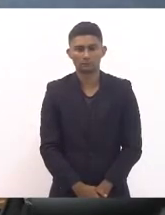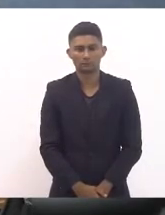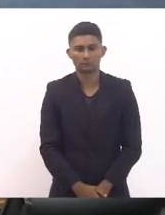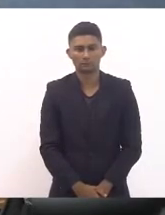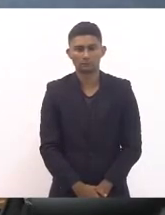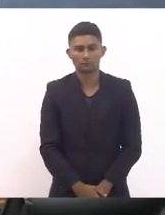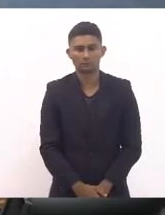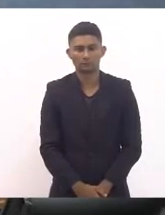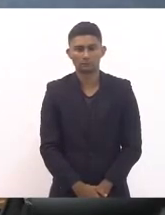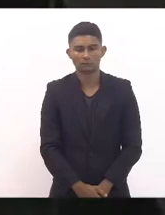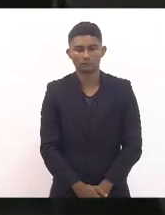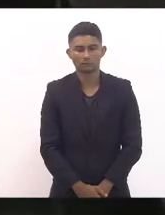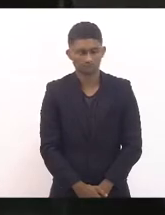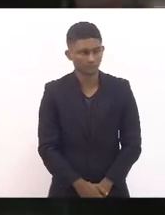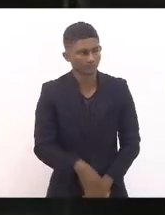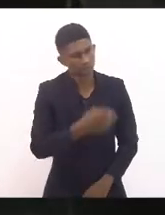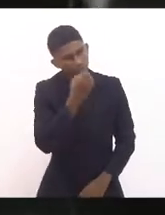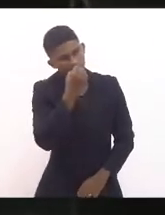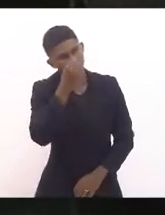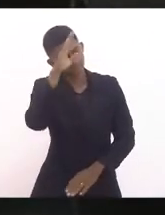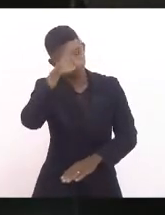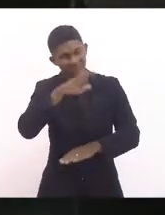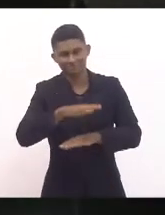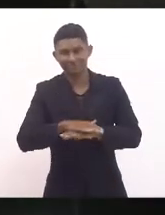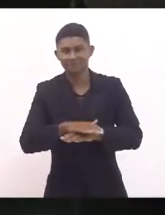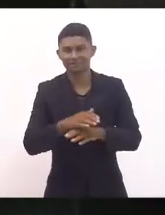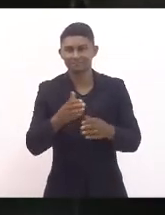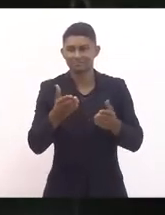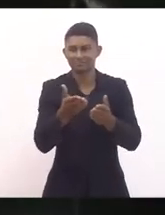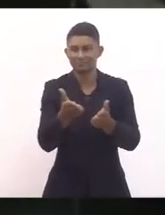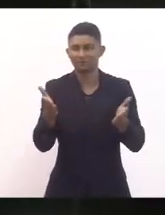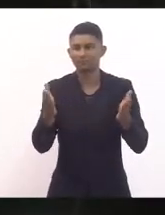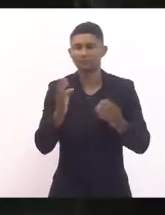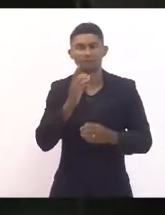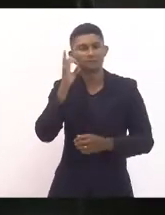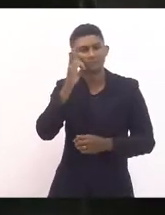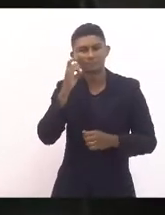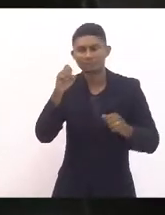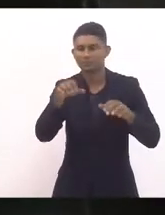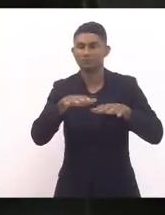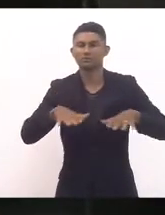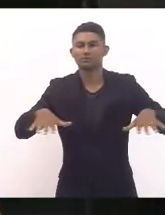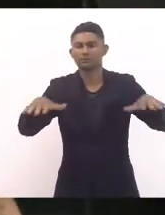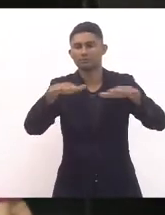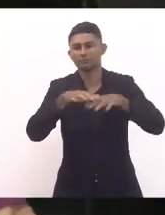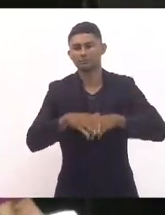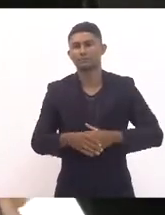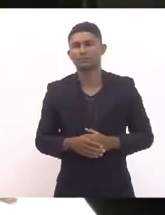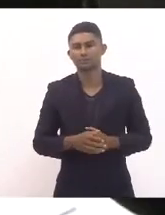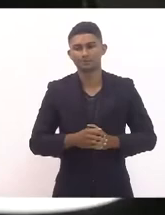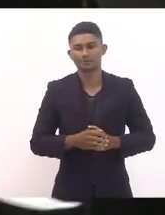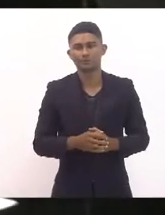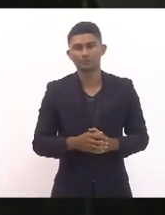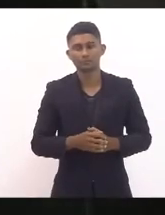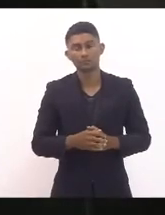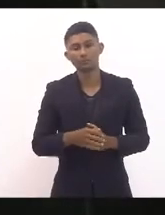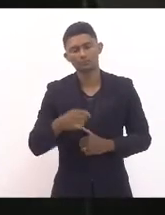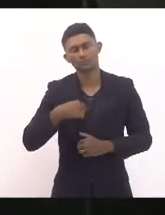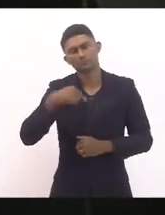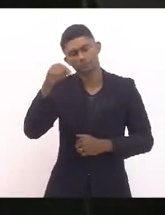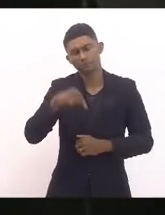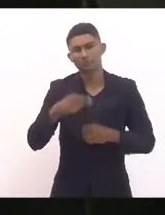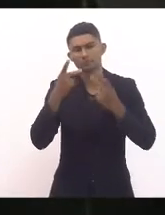Alô, alô, som. Boa tarde a todos os aos nobres deputados aqui da casa. Gostaria de chamar a